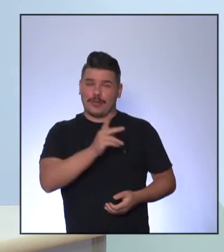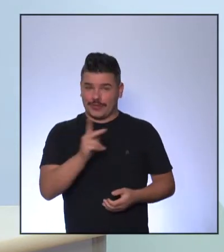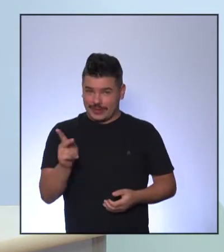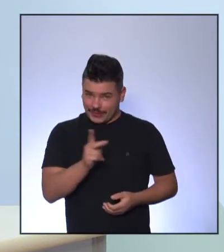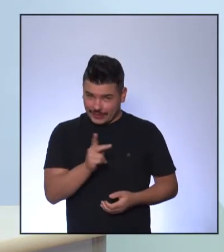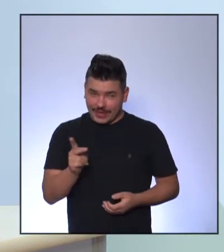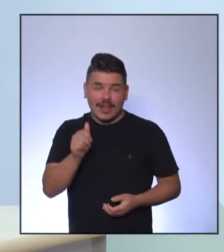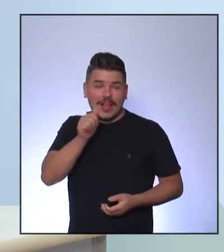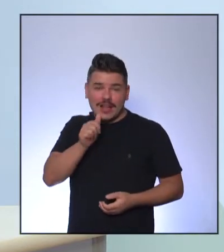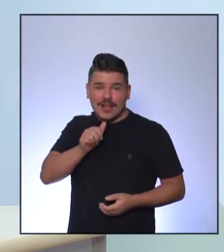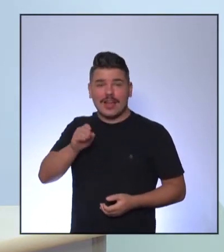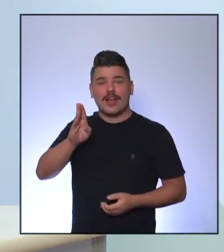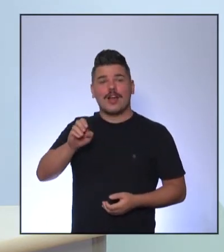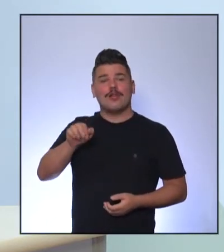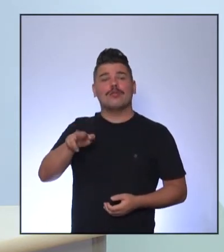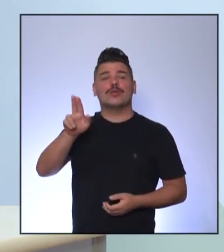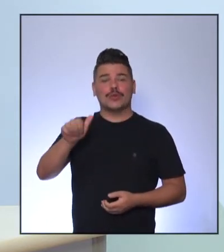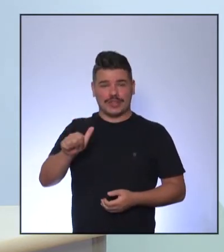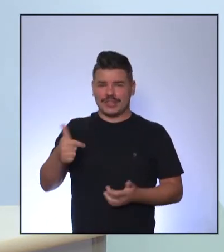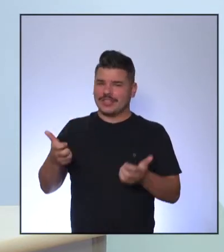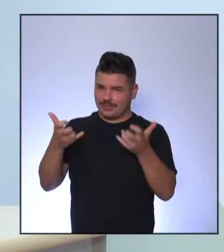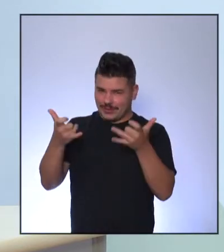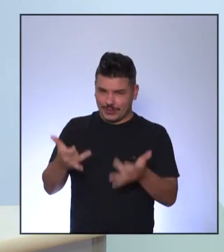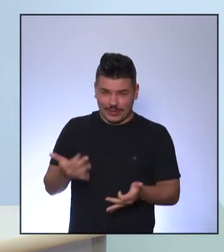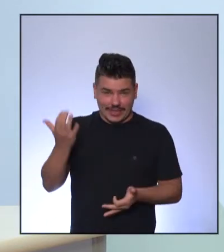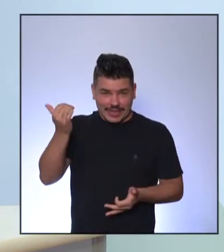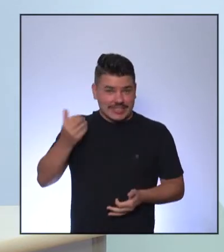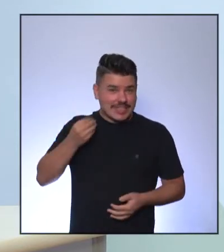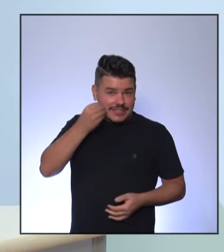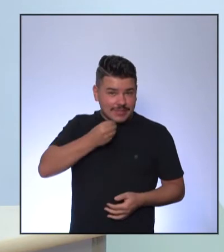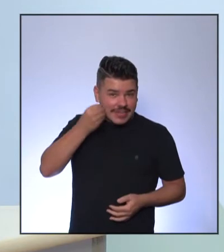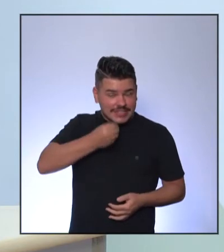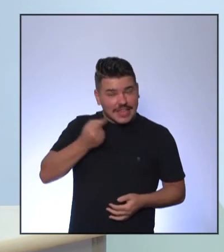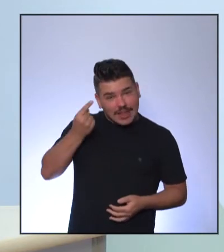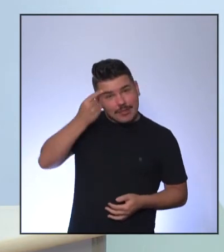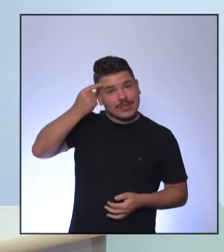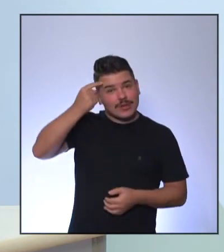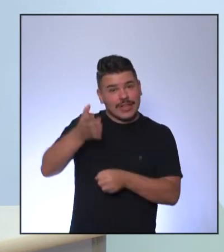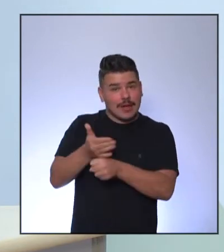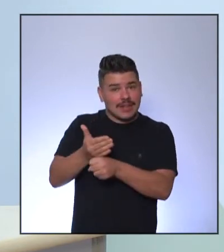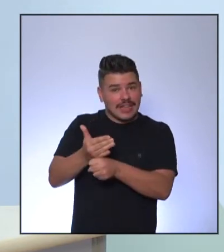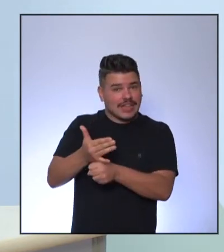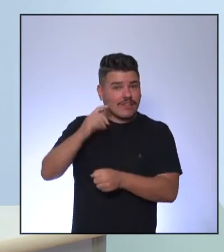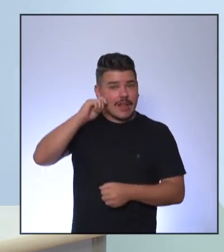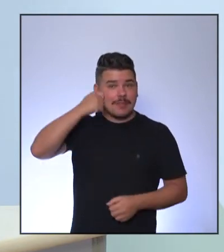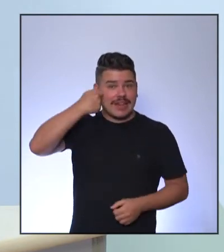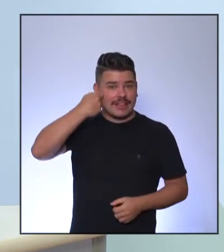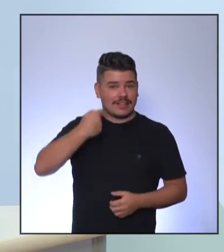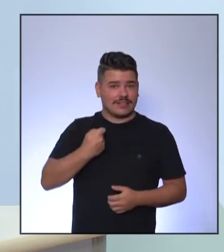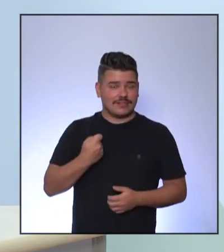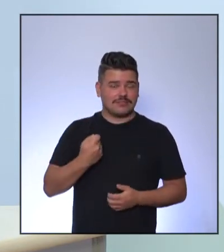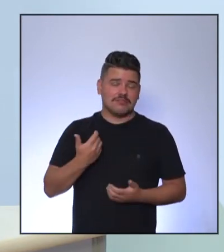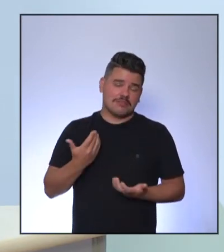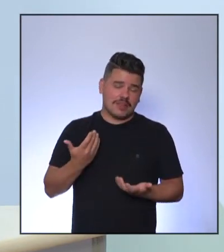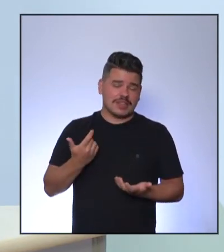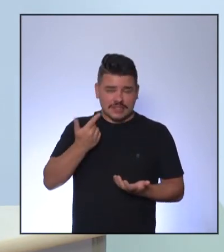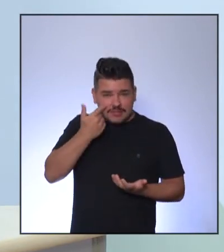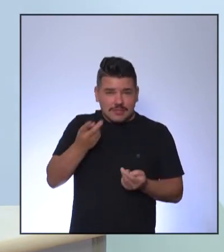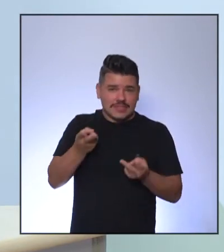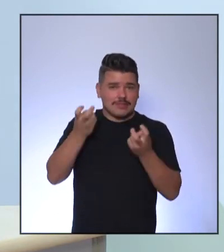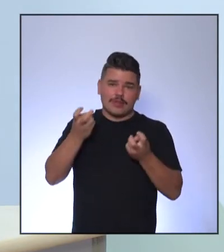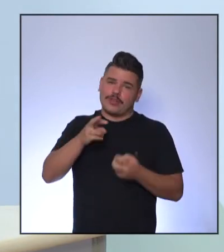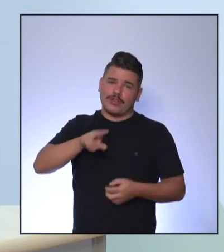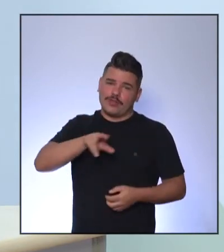Regiane, a Bruna comentou aqui que no início do experimento ela achou que a batata ia ficar preta, né? Mas vimos que isso